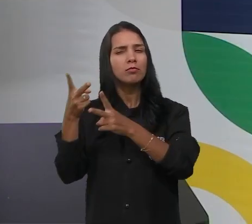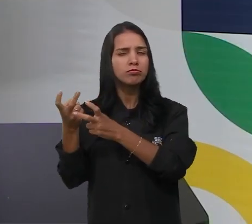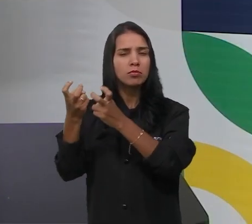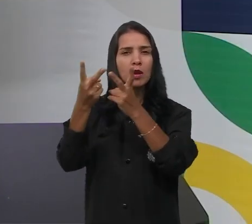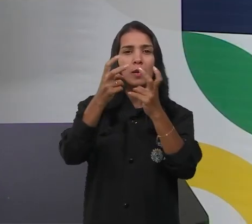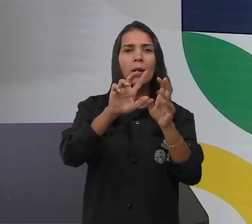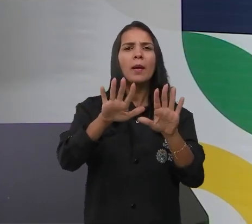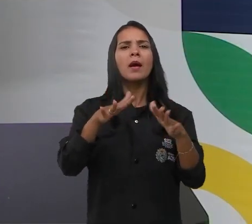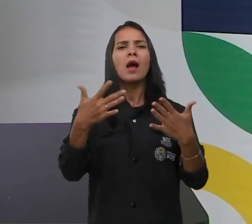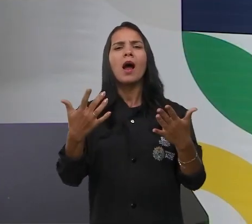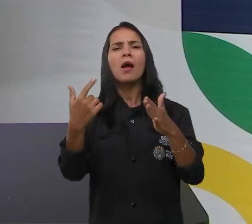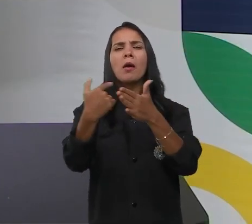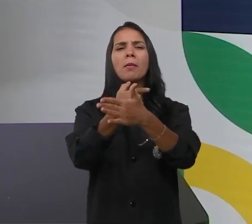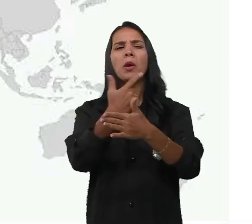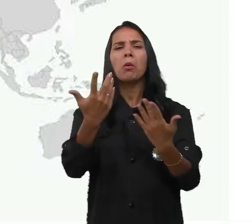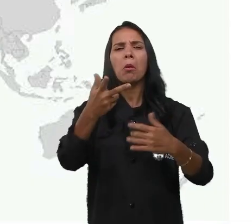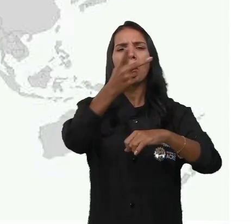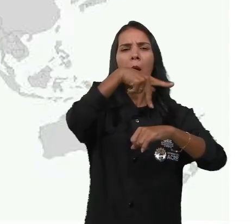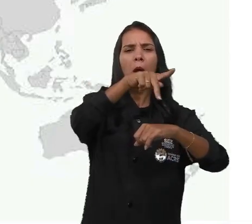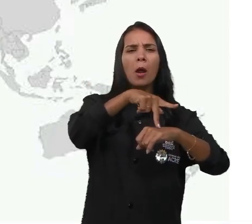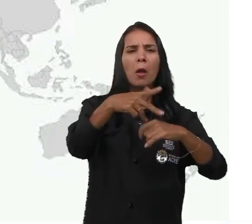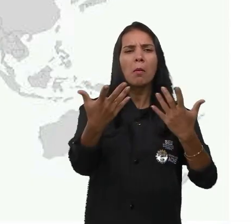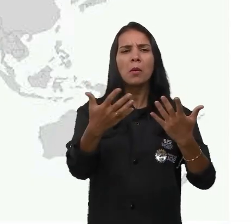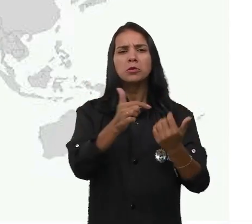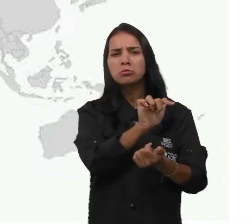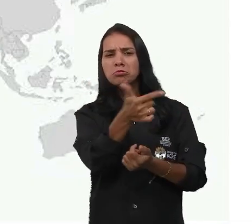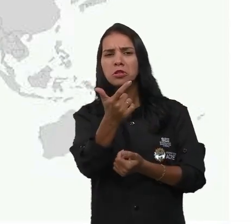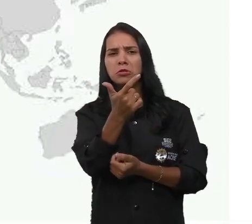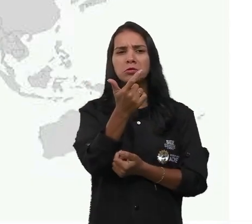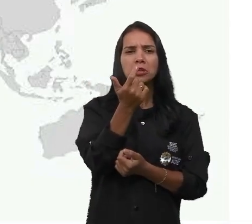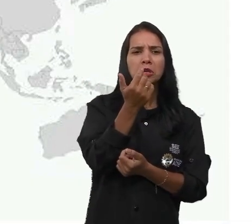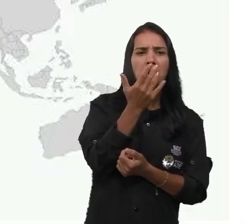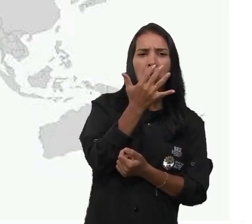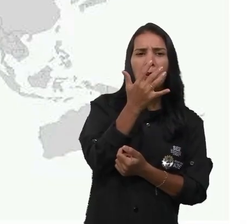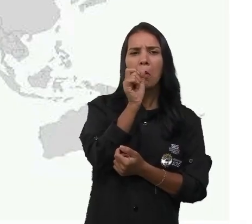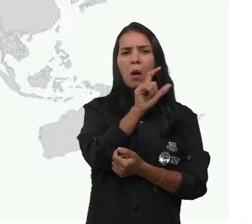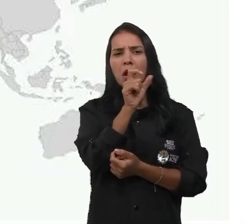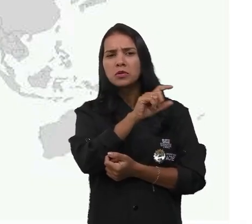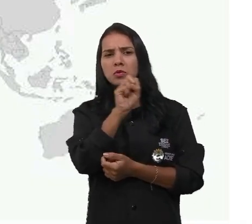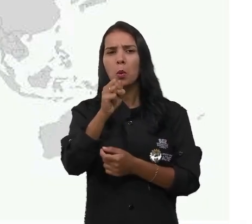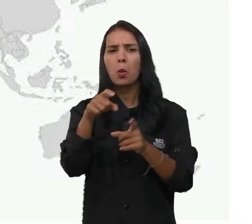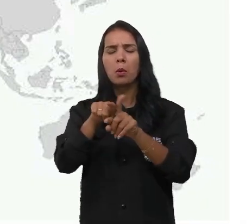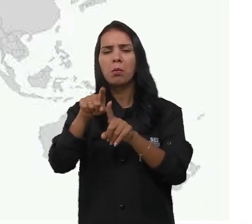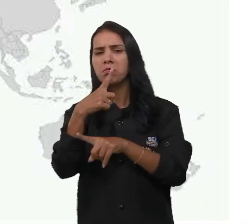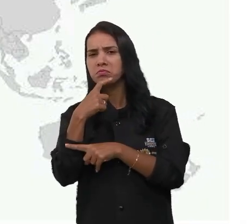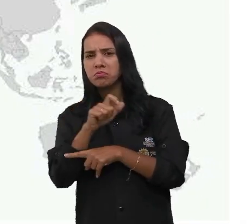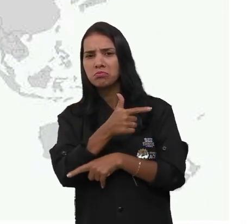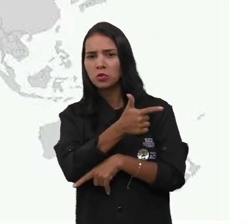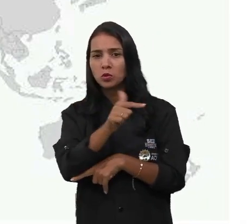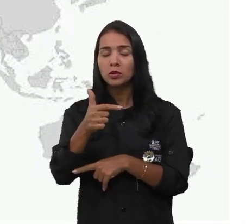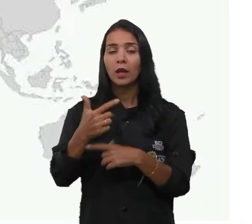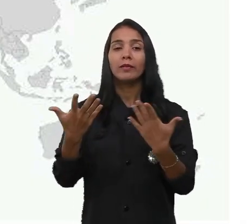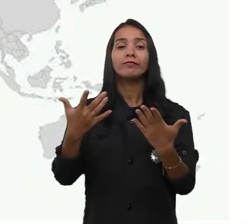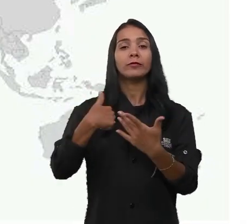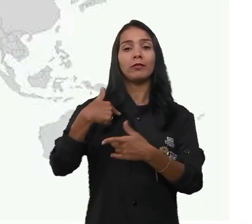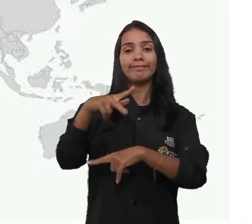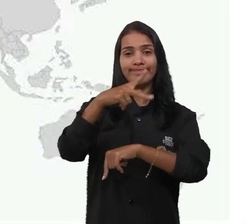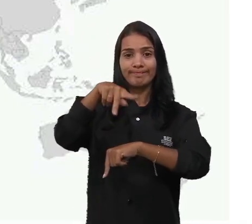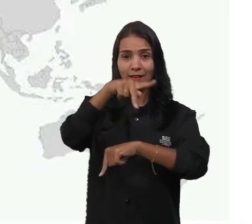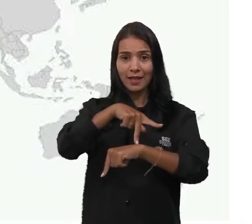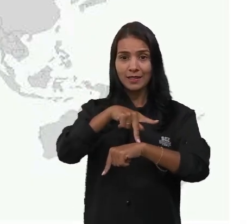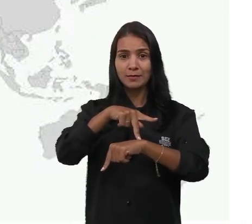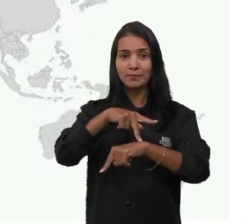não aparecem destacados nem na cor azul e nem na cor vermelha, esses países, pessoal,